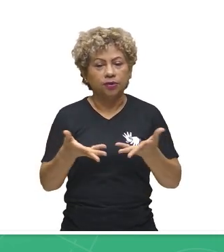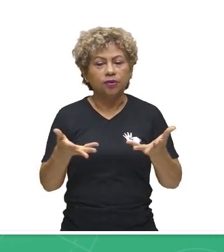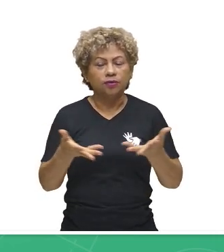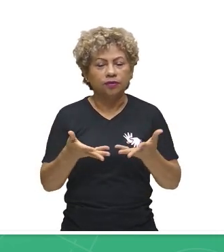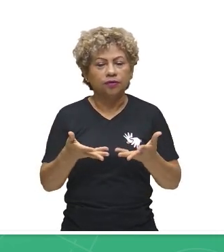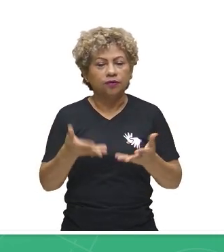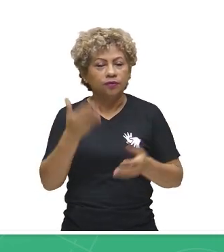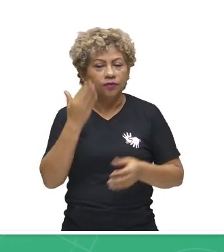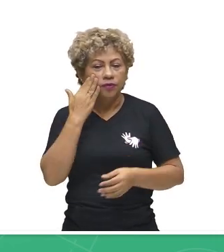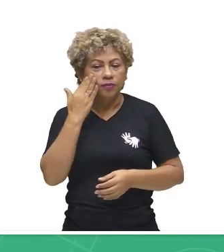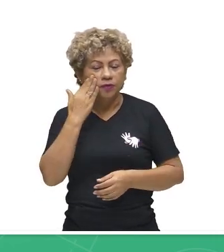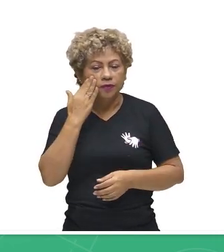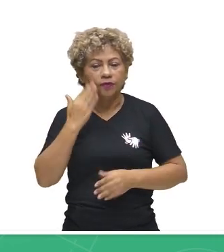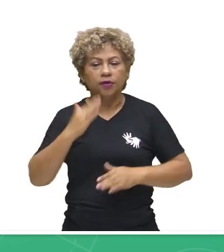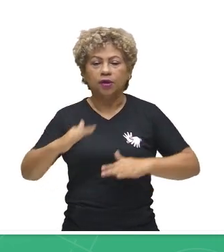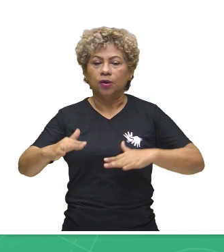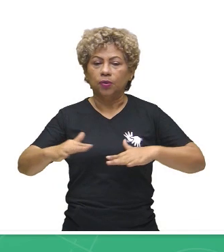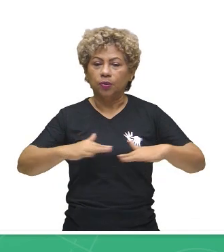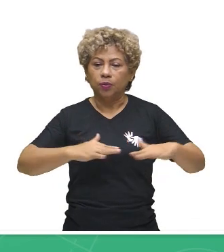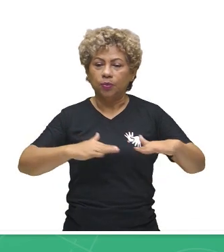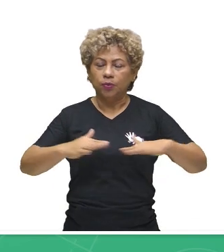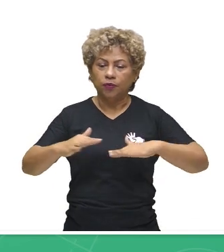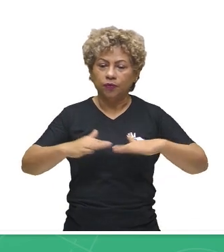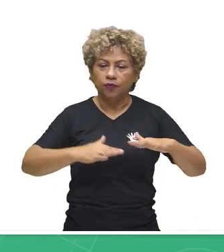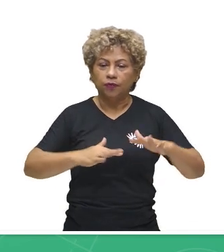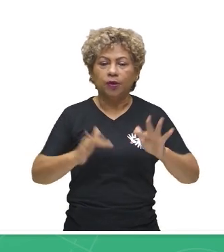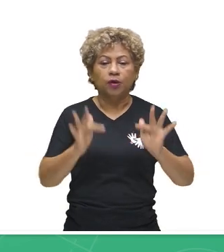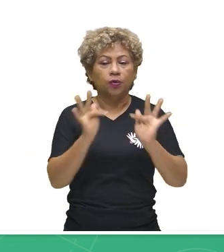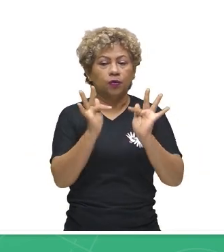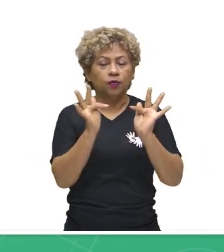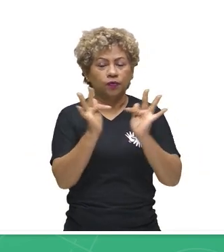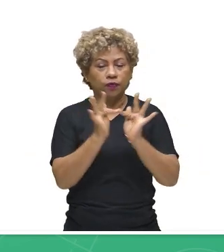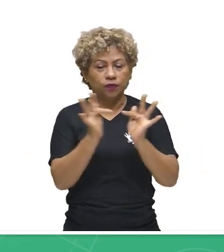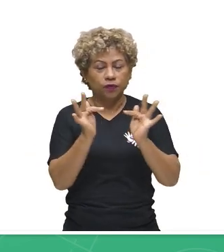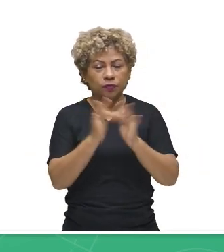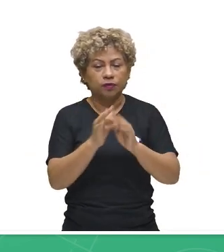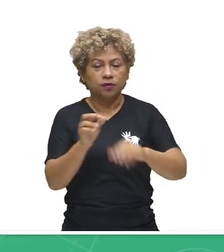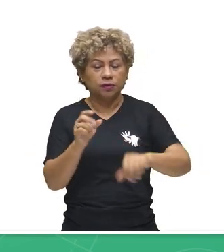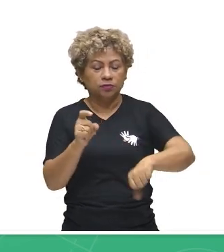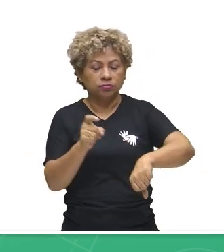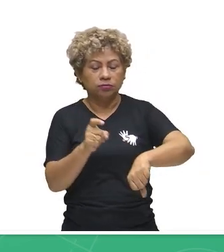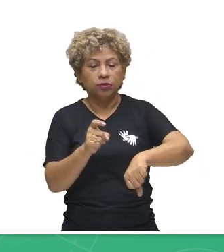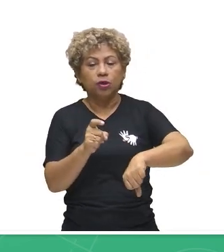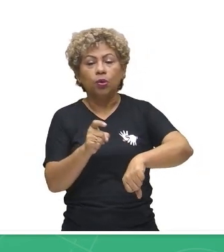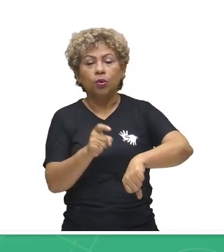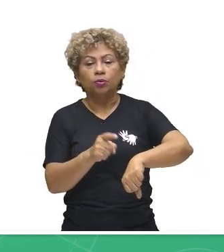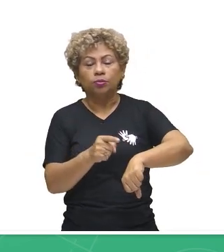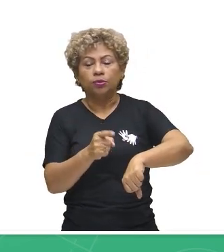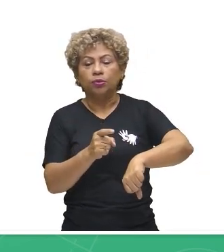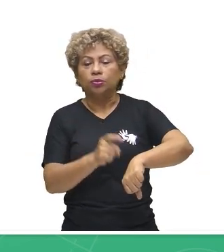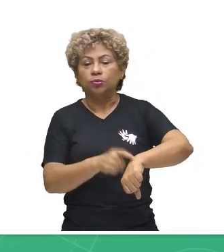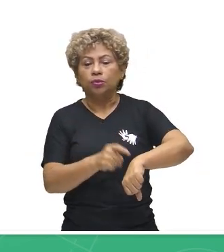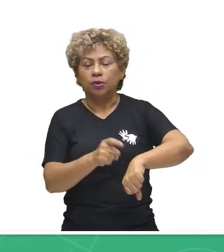movimento a função horária das posições. Mas aí nós temos uma convidada muito especial que